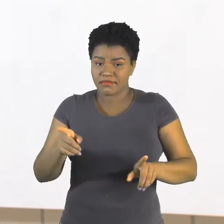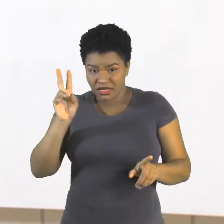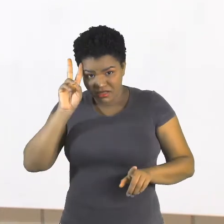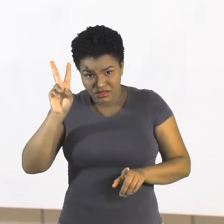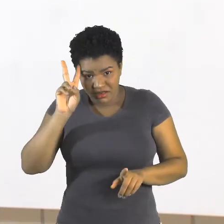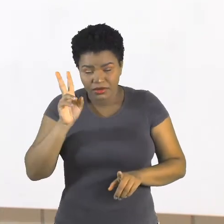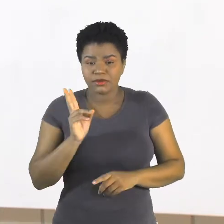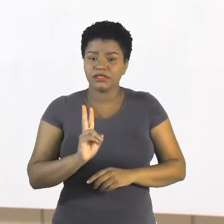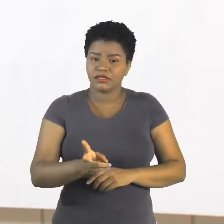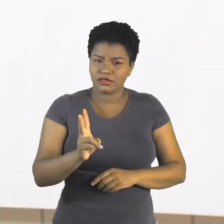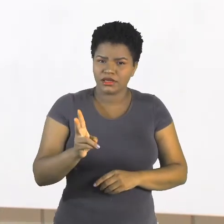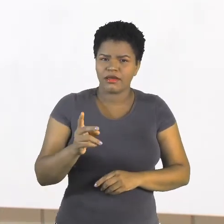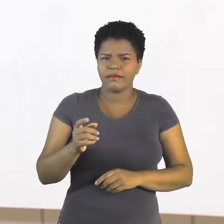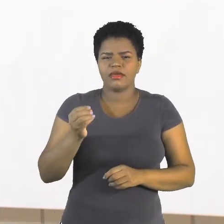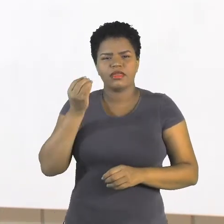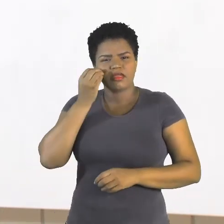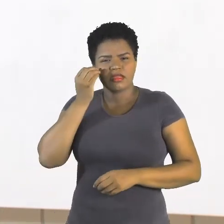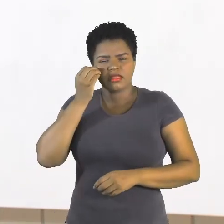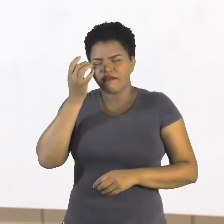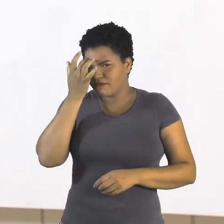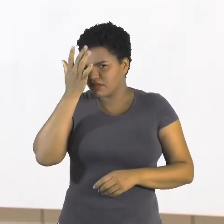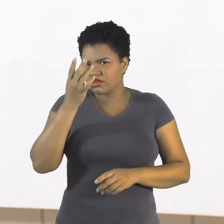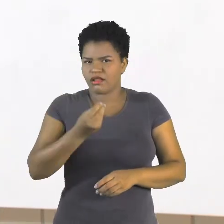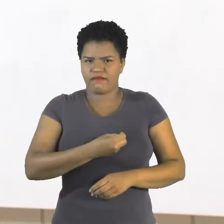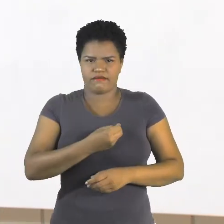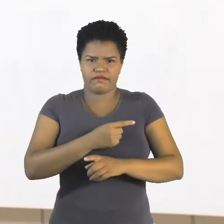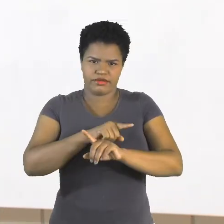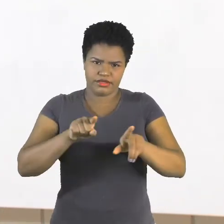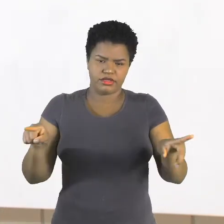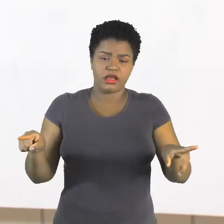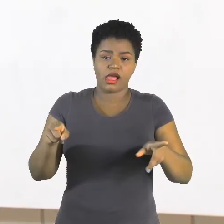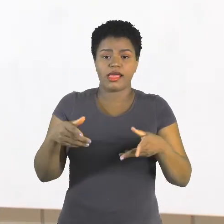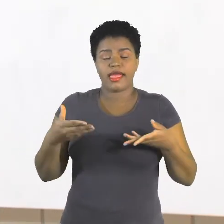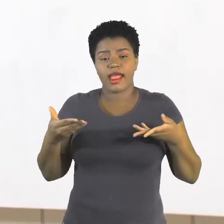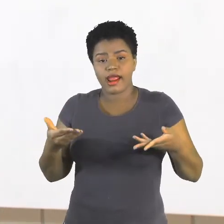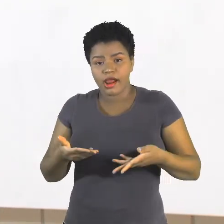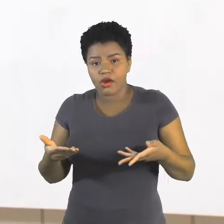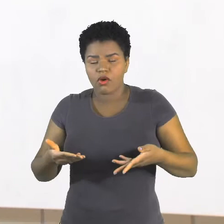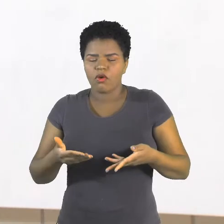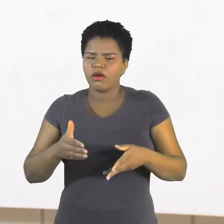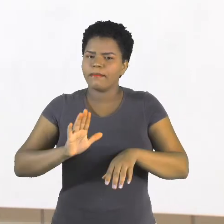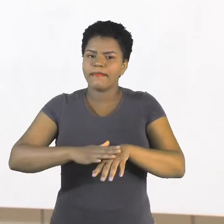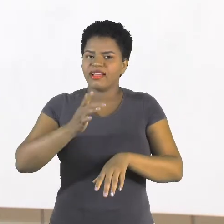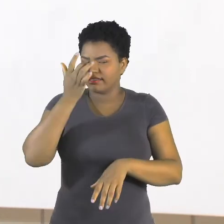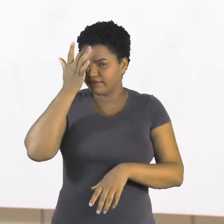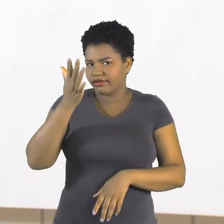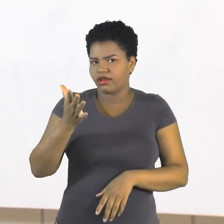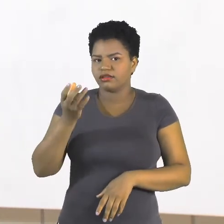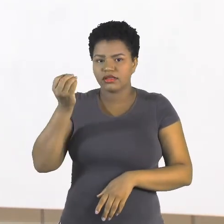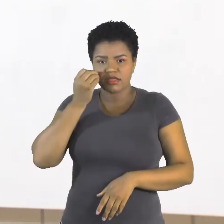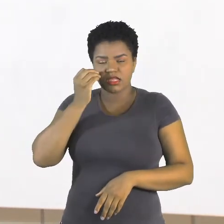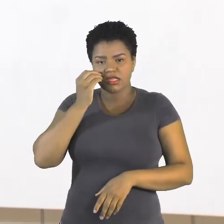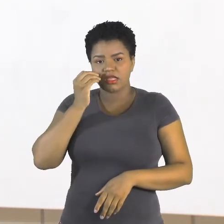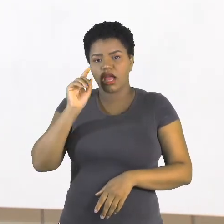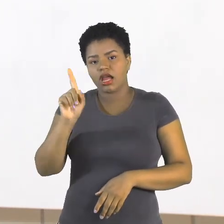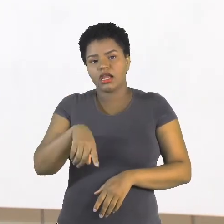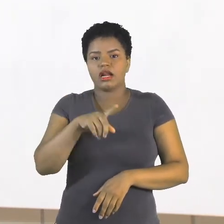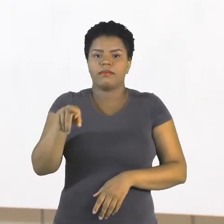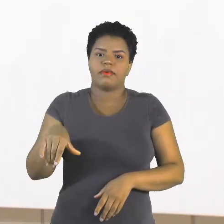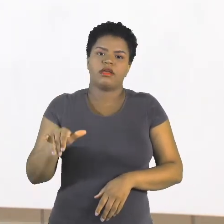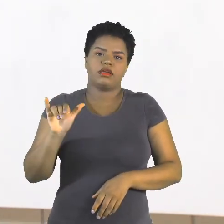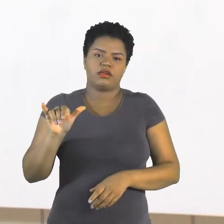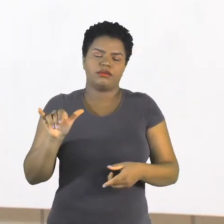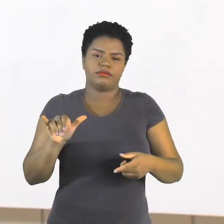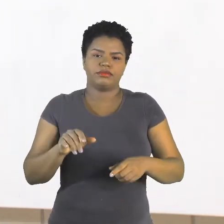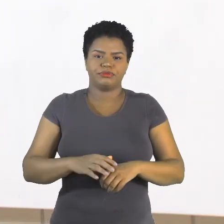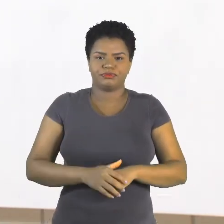vou sempre tentar facilitar a vida de vocês. E nesse caso era mais fácil nós tentarmos eliminar o y. O que